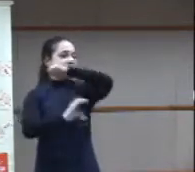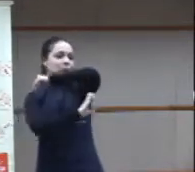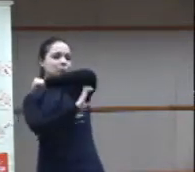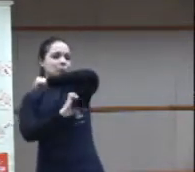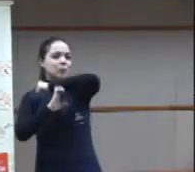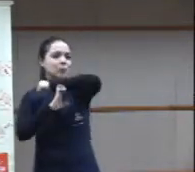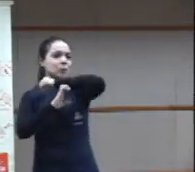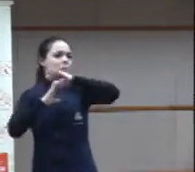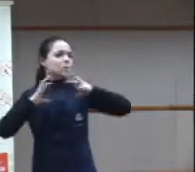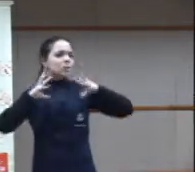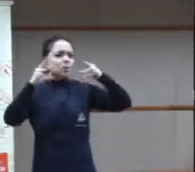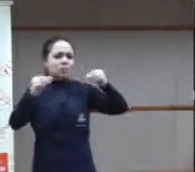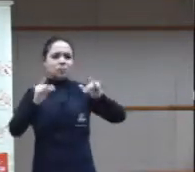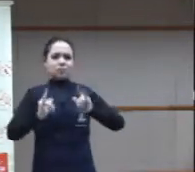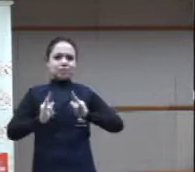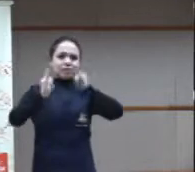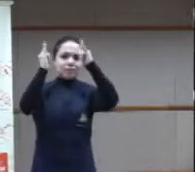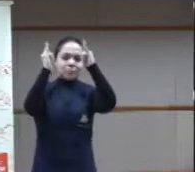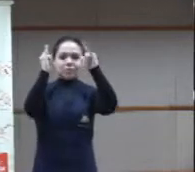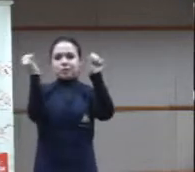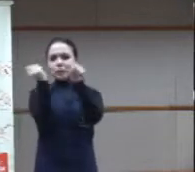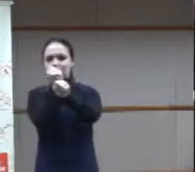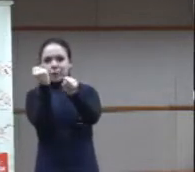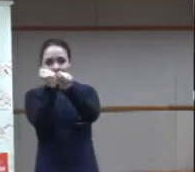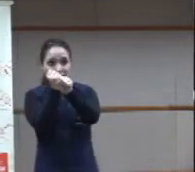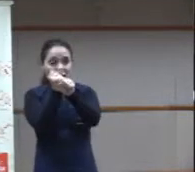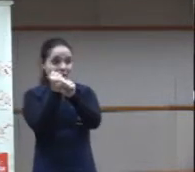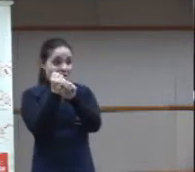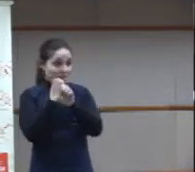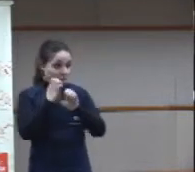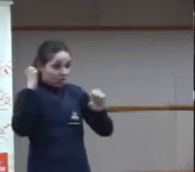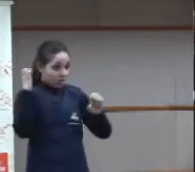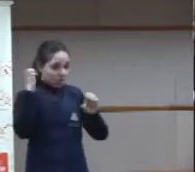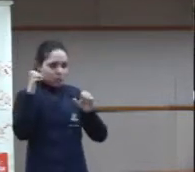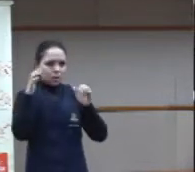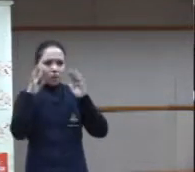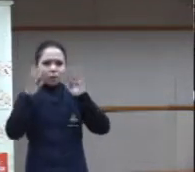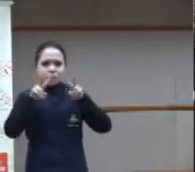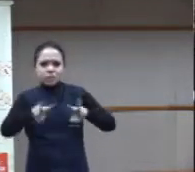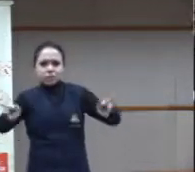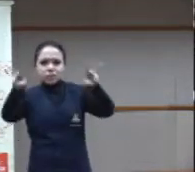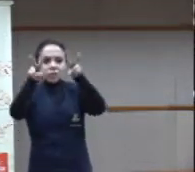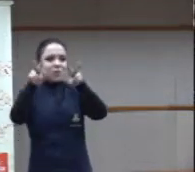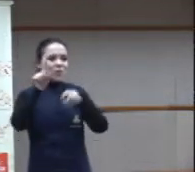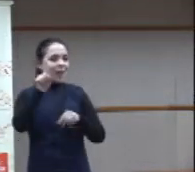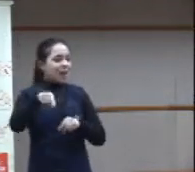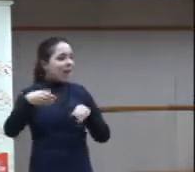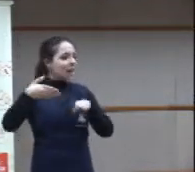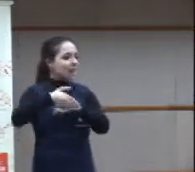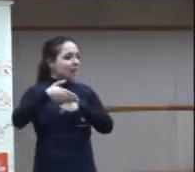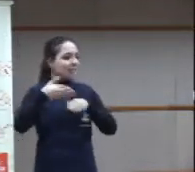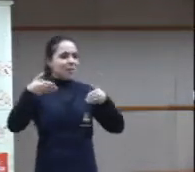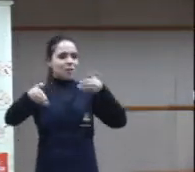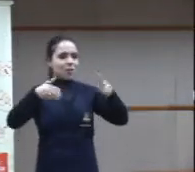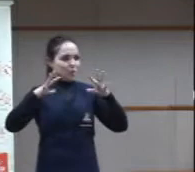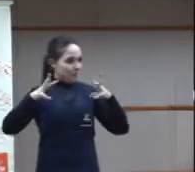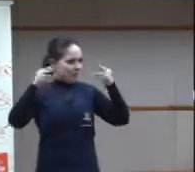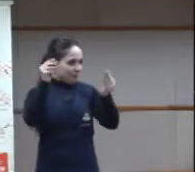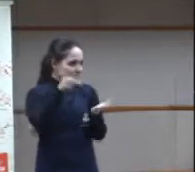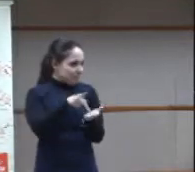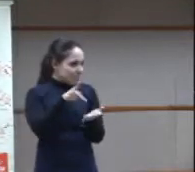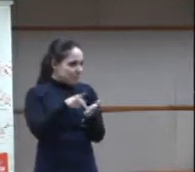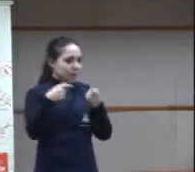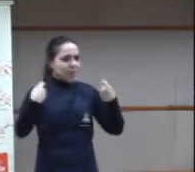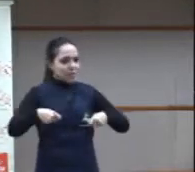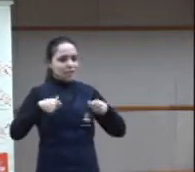shopping, um prédio, uma instituição, um clube, que seja acessível fisicamente para todos,